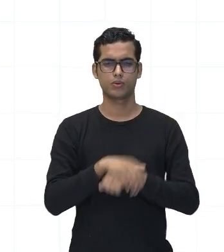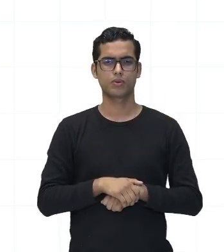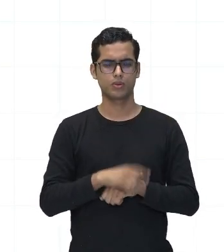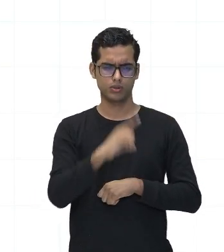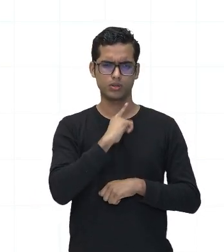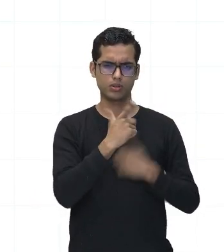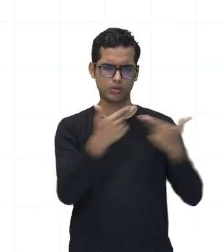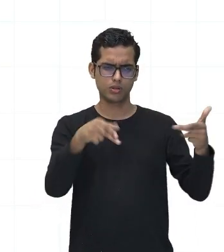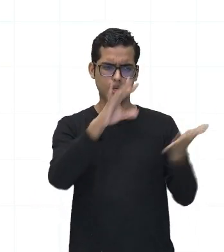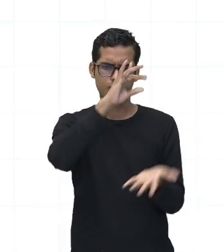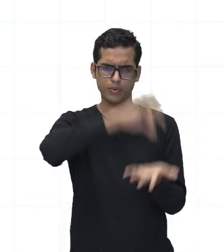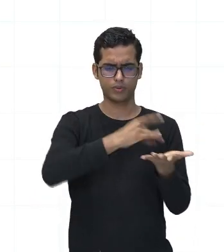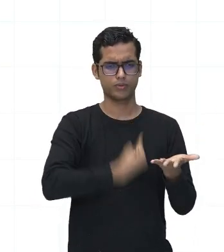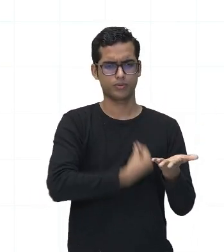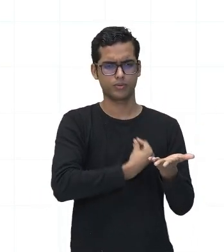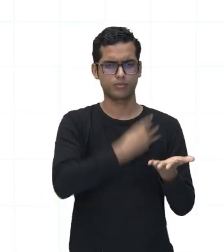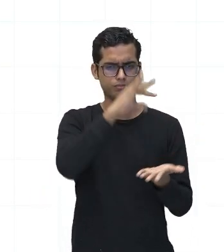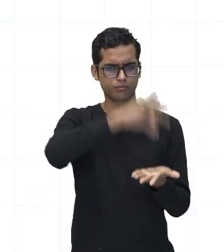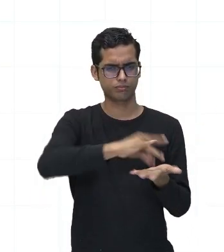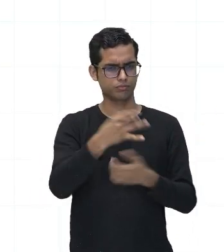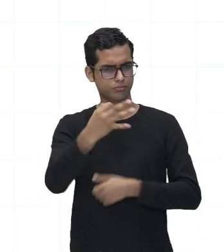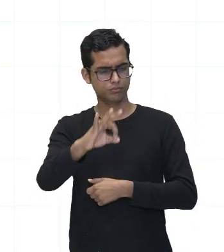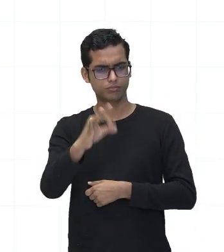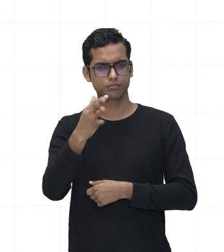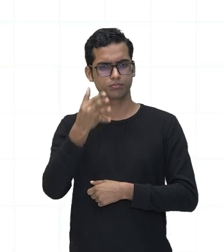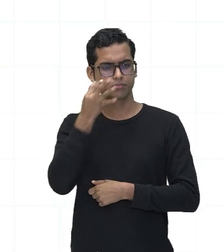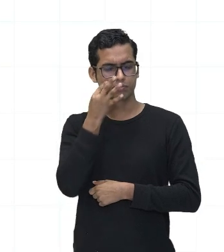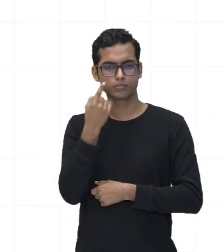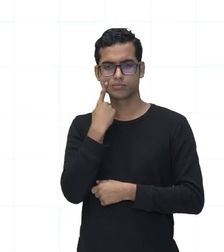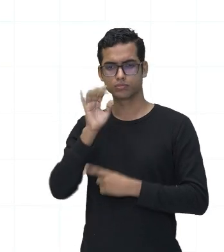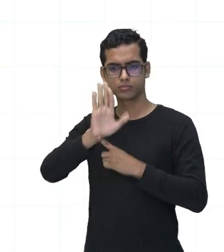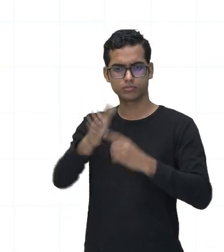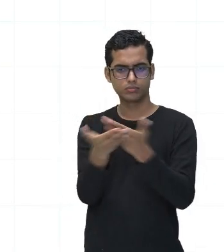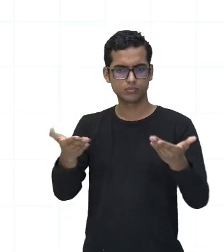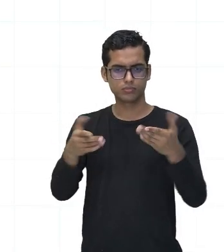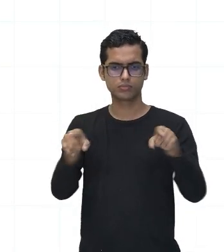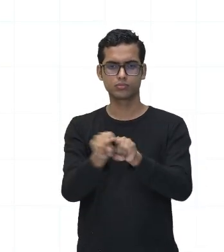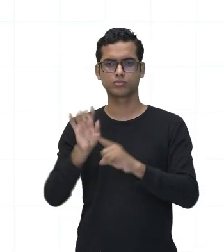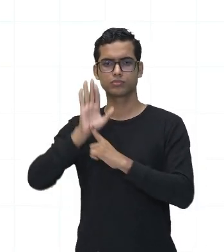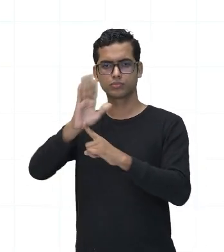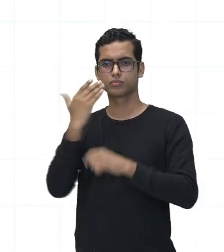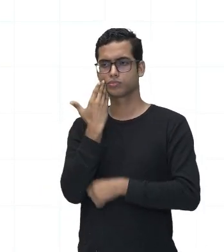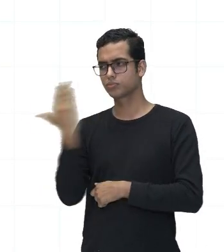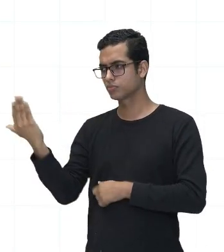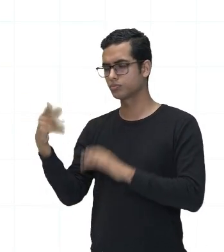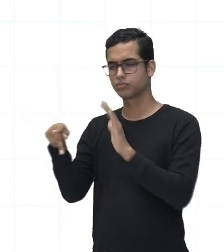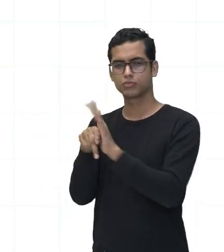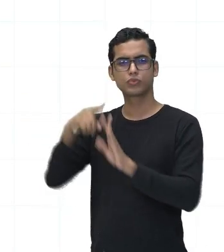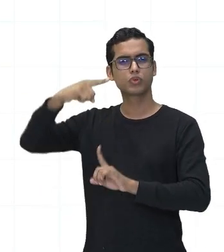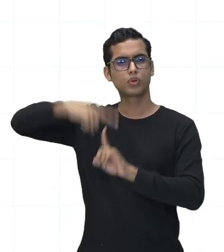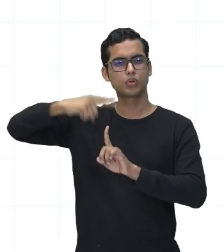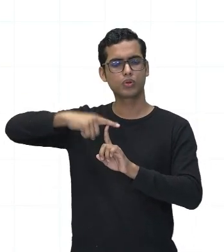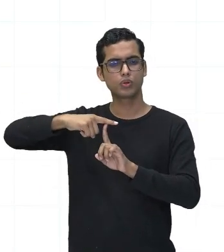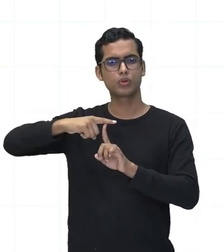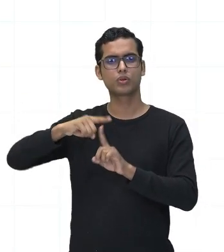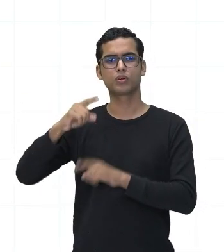na realidade. Vamos mostrar agora para vocês uma forma figurativa.